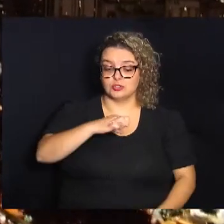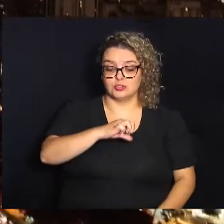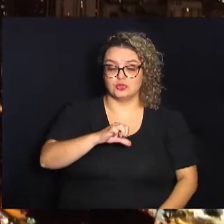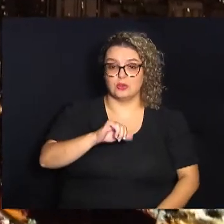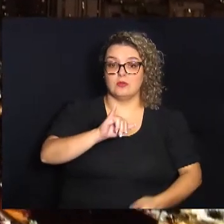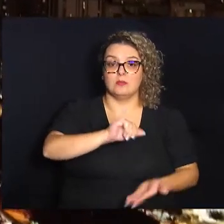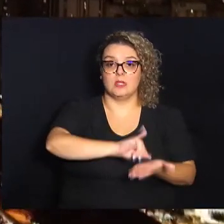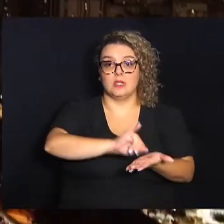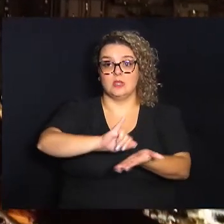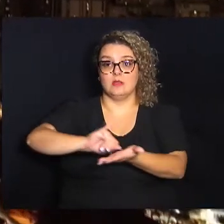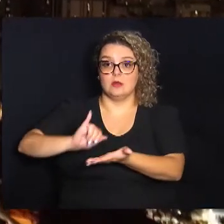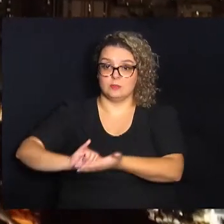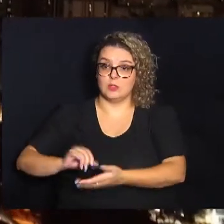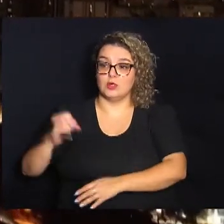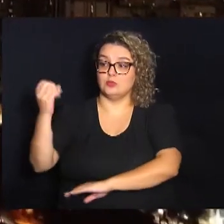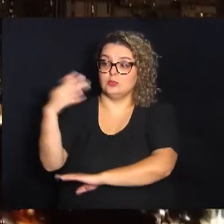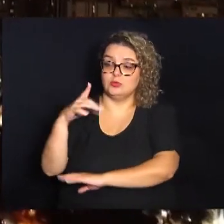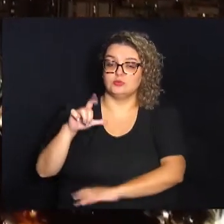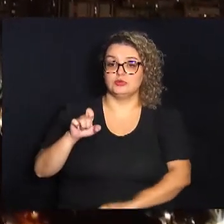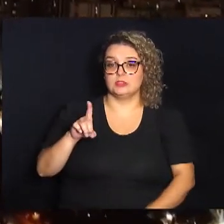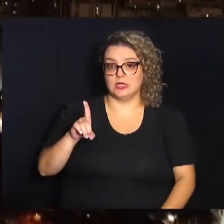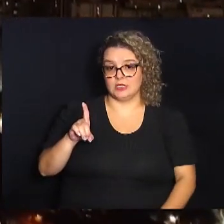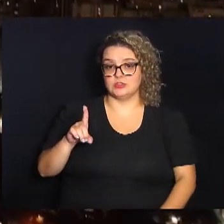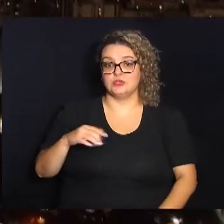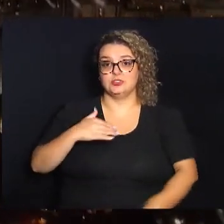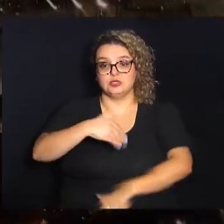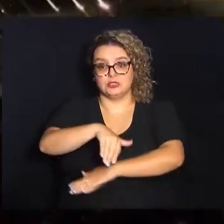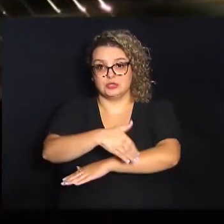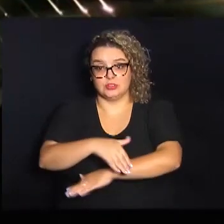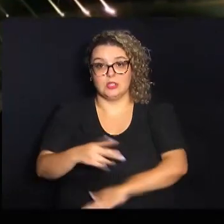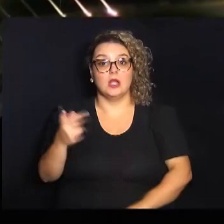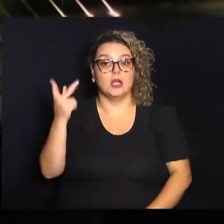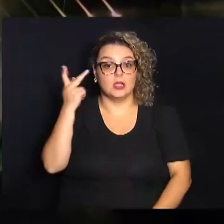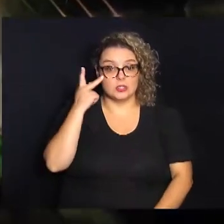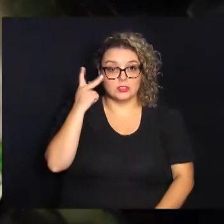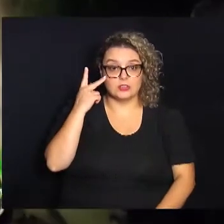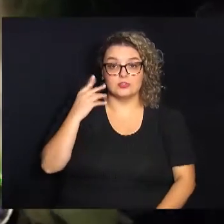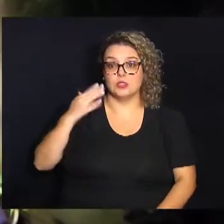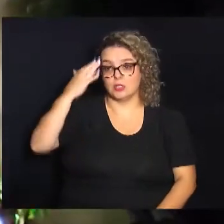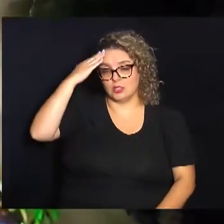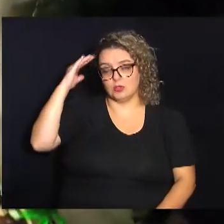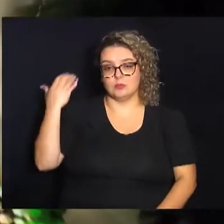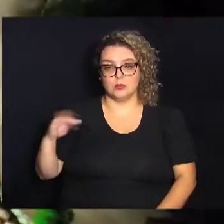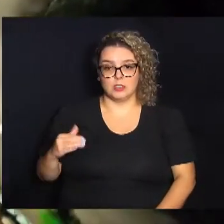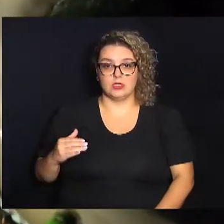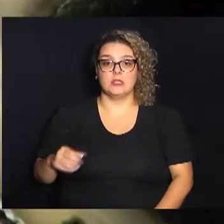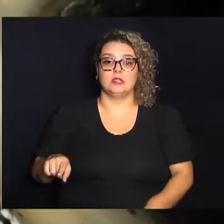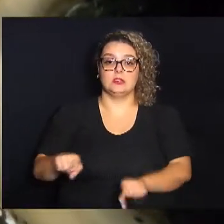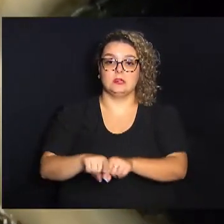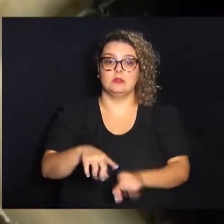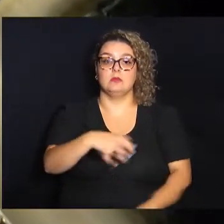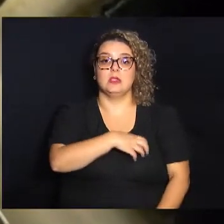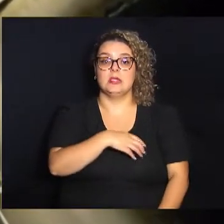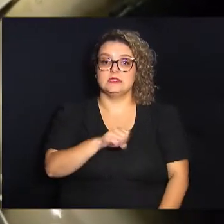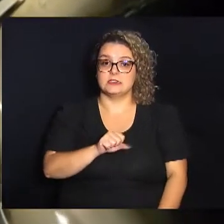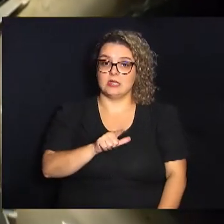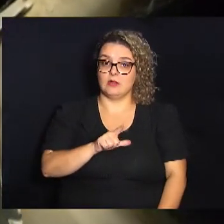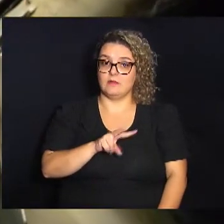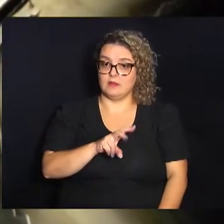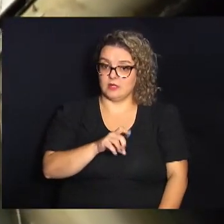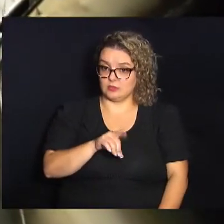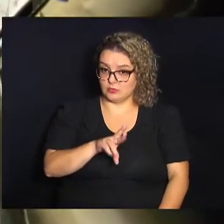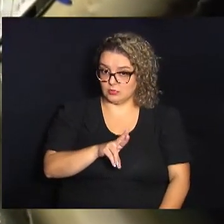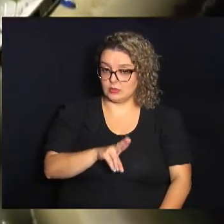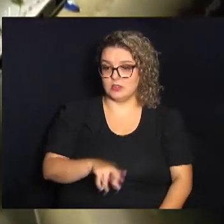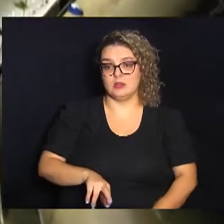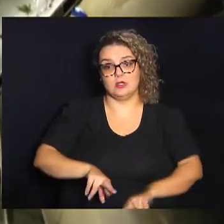capitais usando luz de LED nas ruas, entre elas São Paulo, Curitiba e Salvador, além de centenas de municípios com